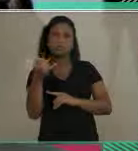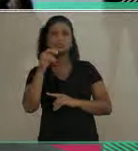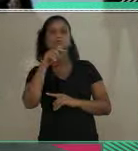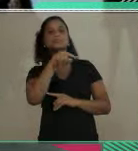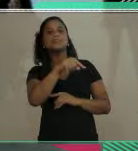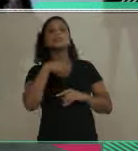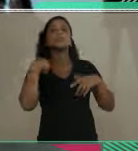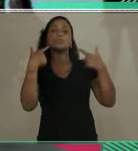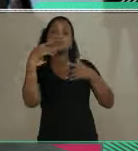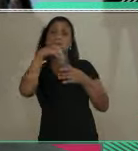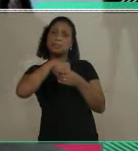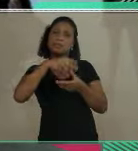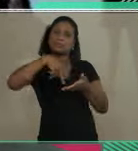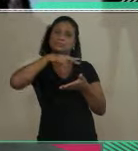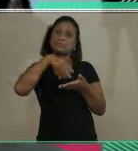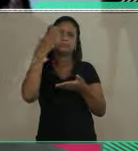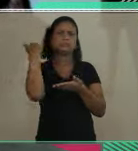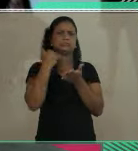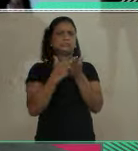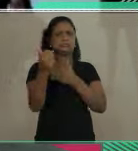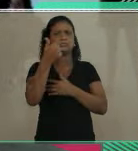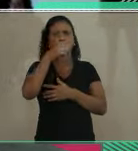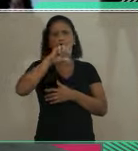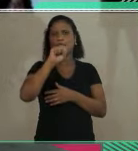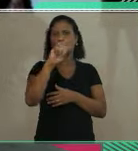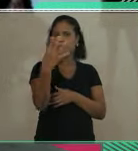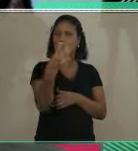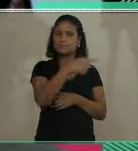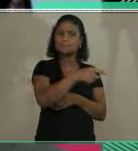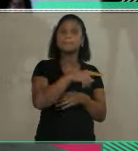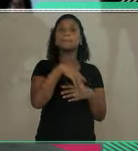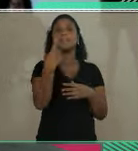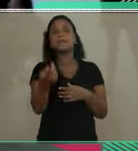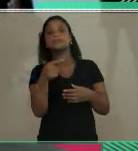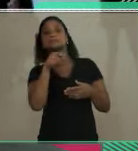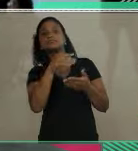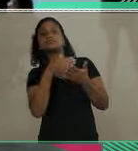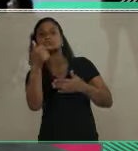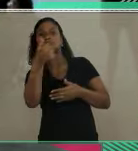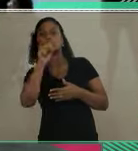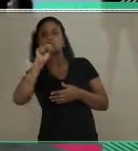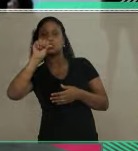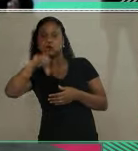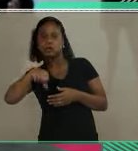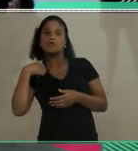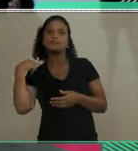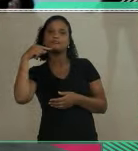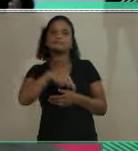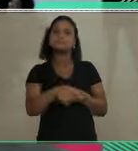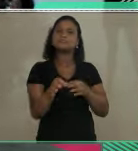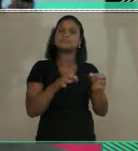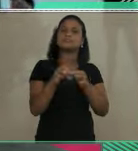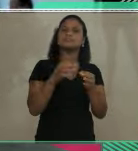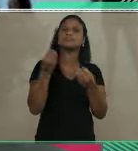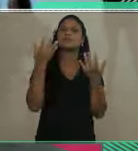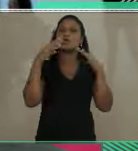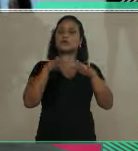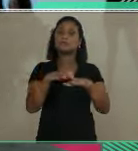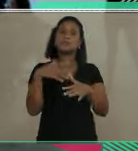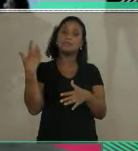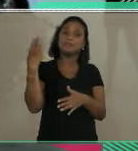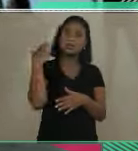Estado do Rio de Janeiro. Trabalho com dança desde 1984 e desde 1999 que eu venho